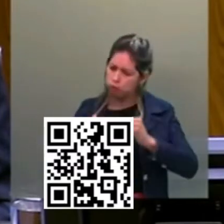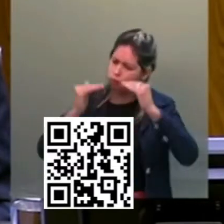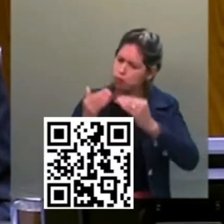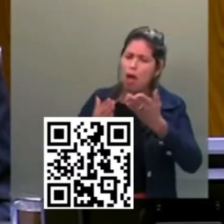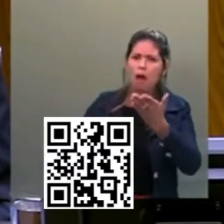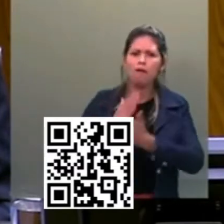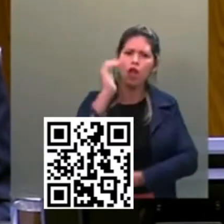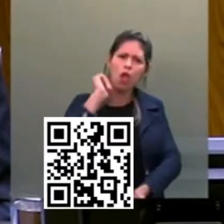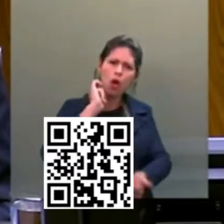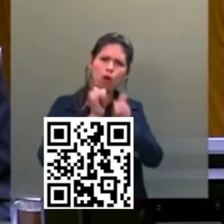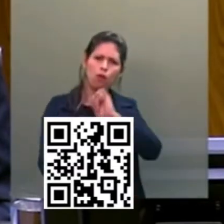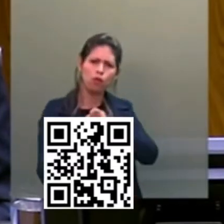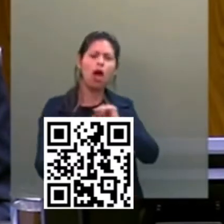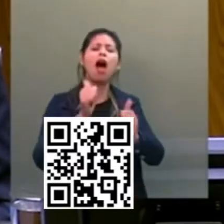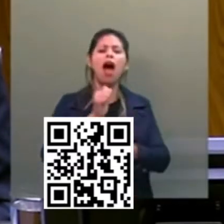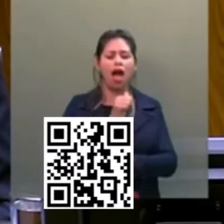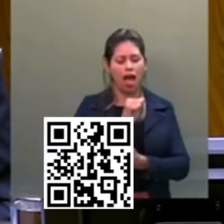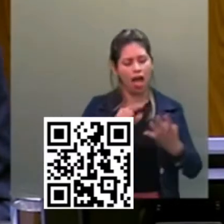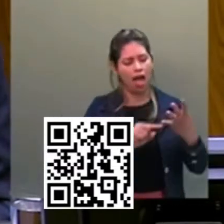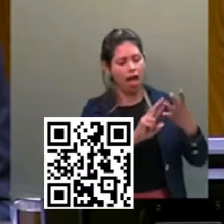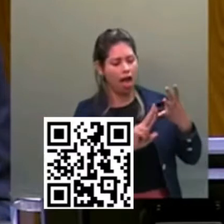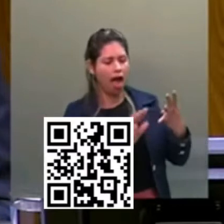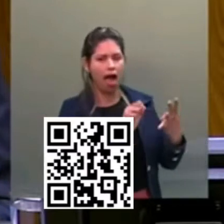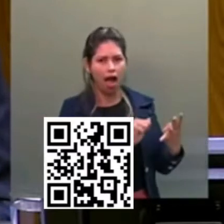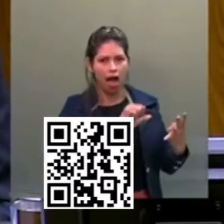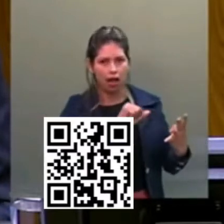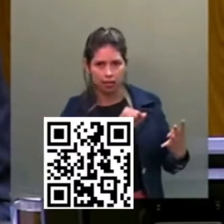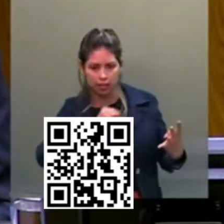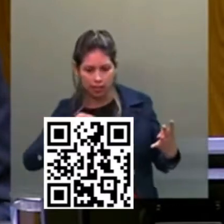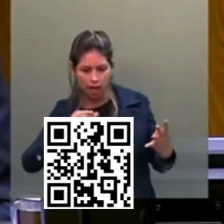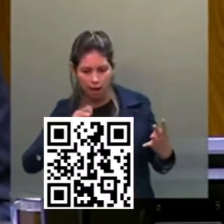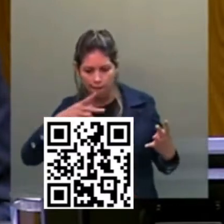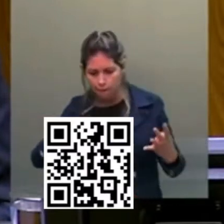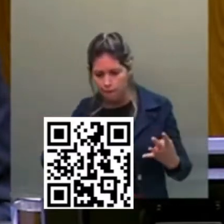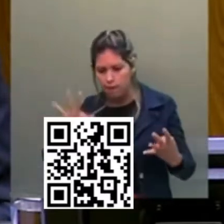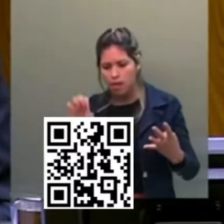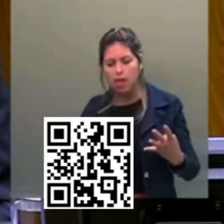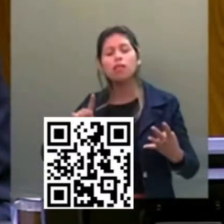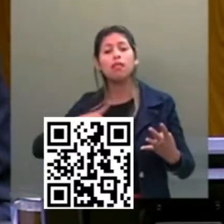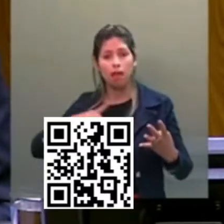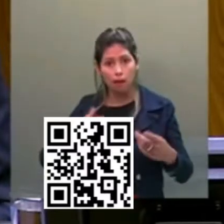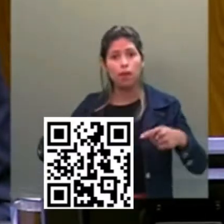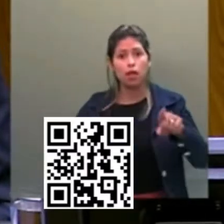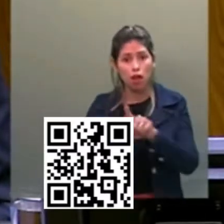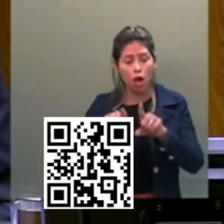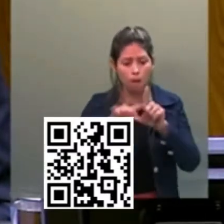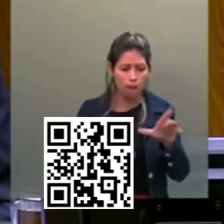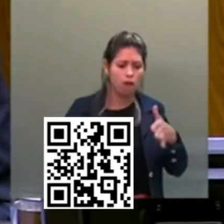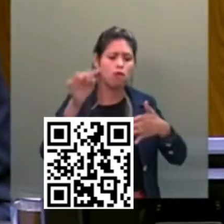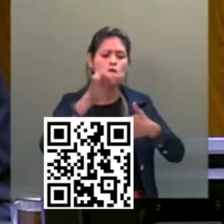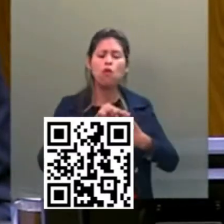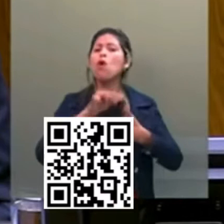do Futebol, a SAF, e reabrimos o prazo para adesão de pessoas físicas e jurídicas ao Programa Especial